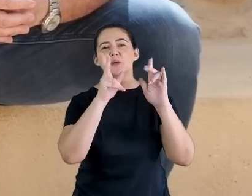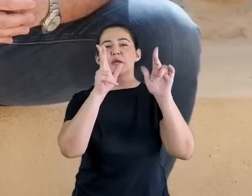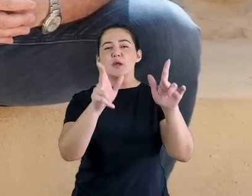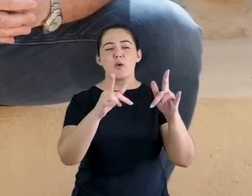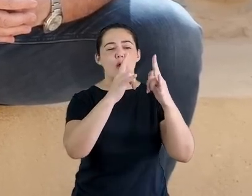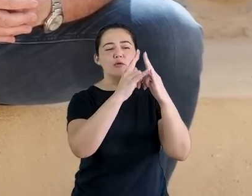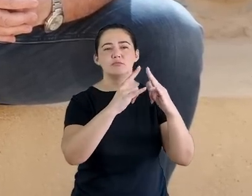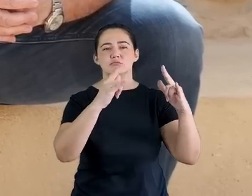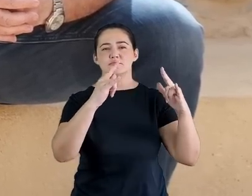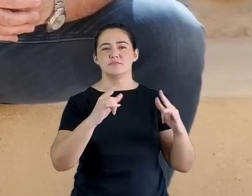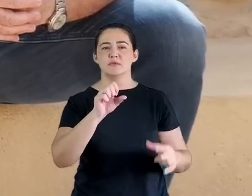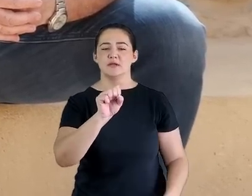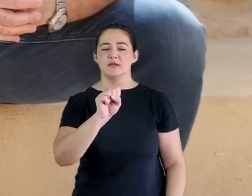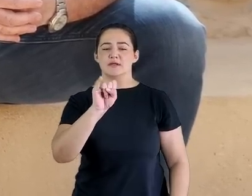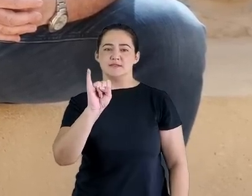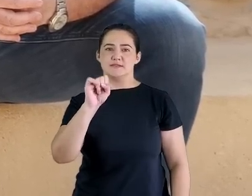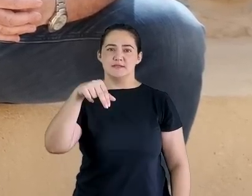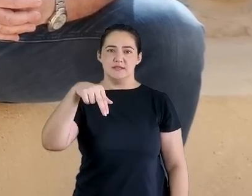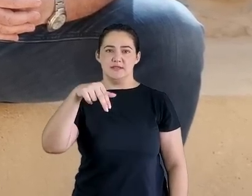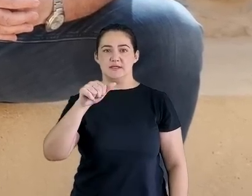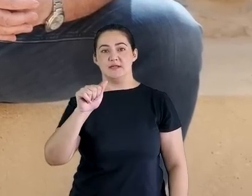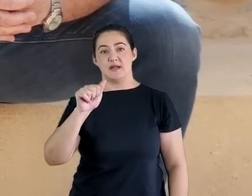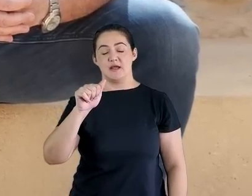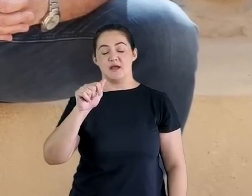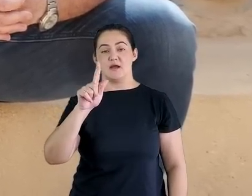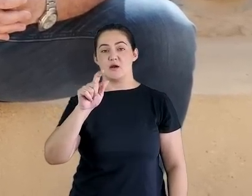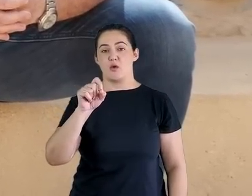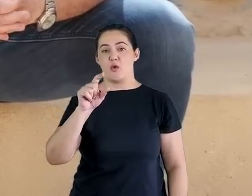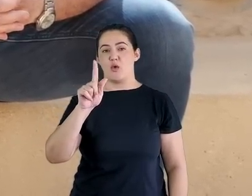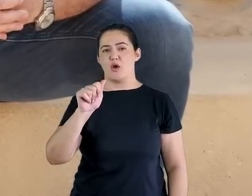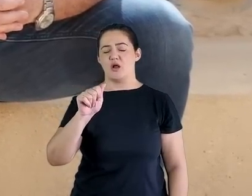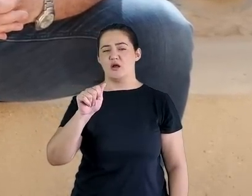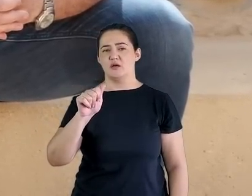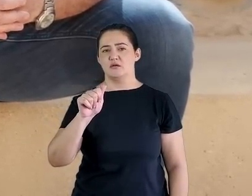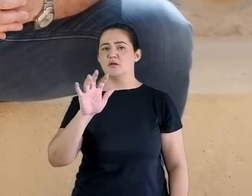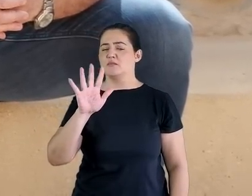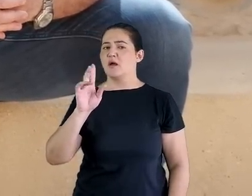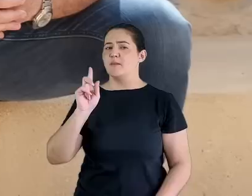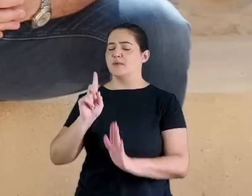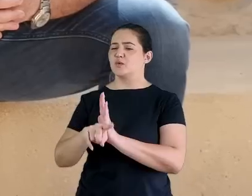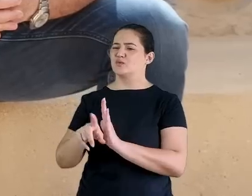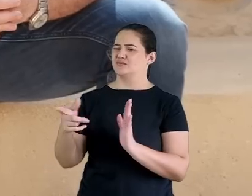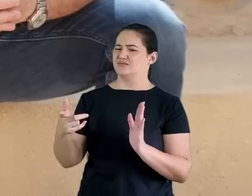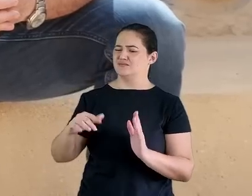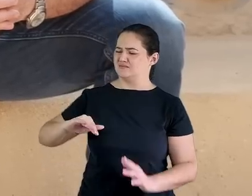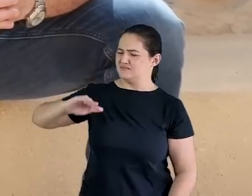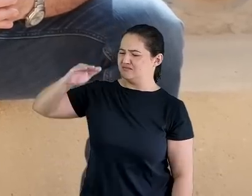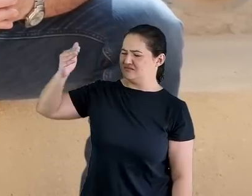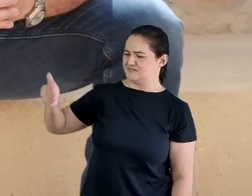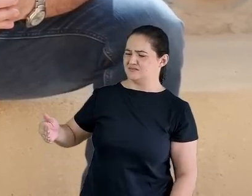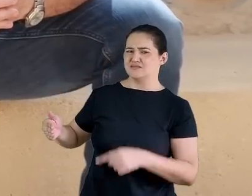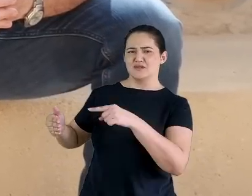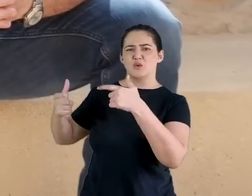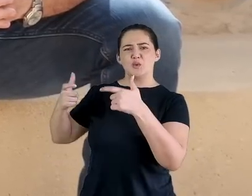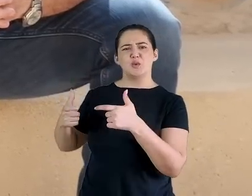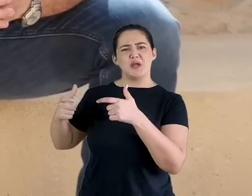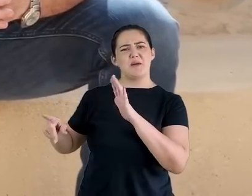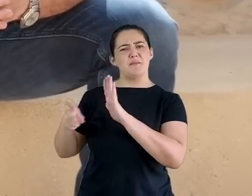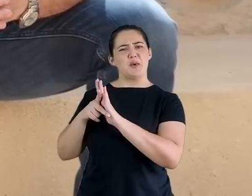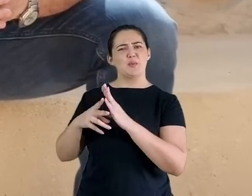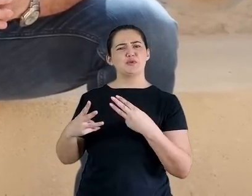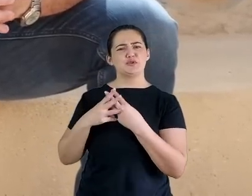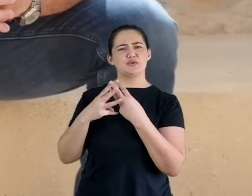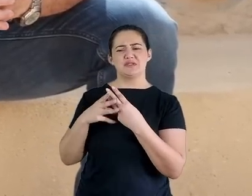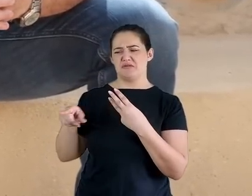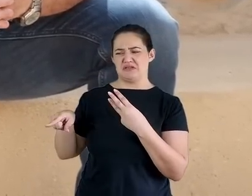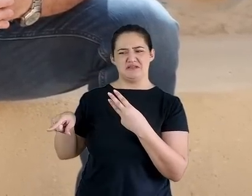o que estaria uma sinagoga fazendo no topo de Massada? Sinagoga é o lugar onde os judeus, após a destruição do templo pelos